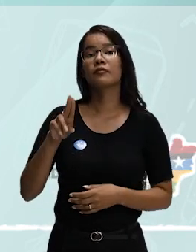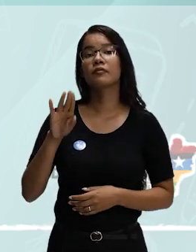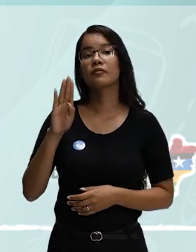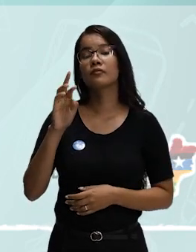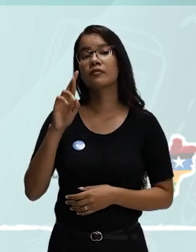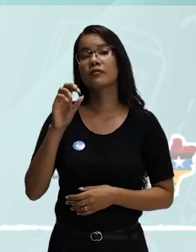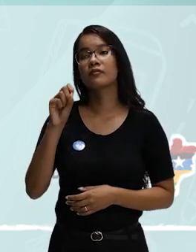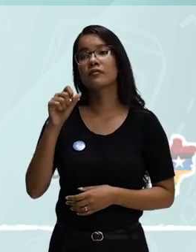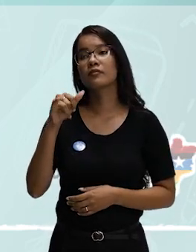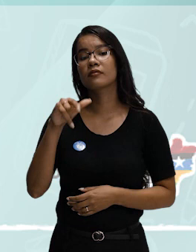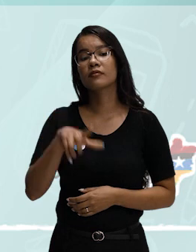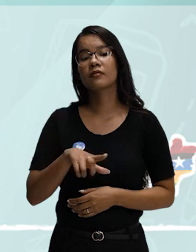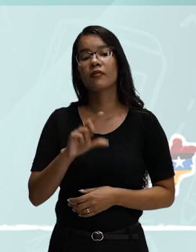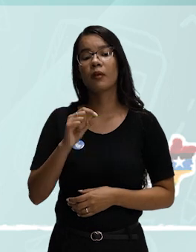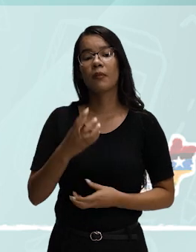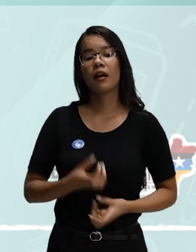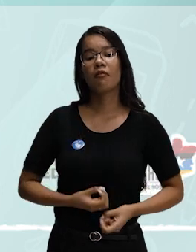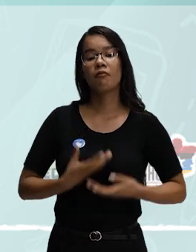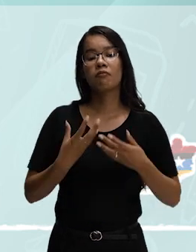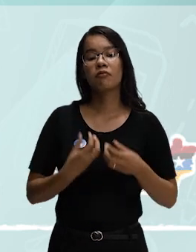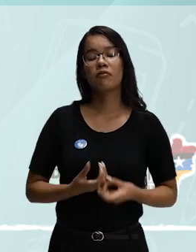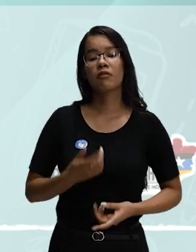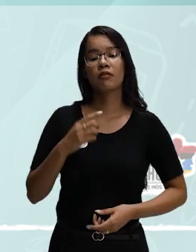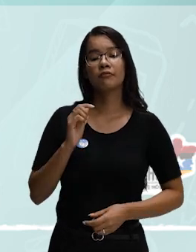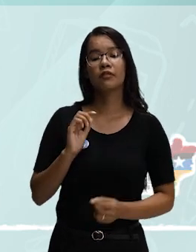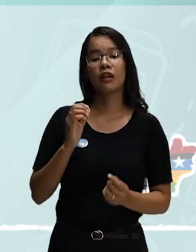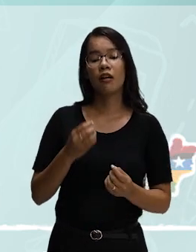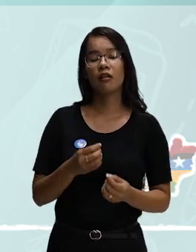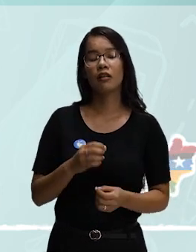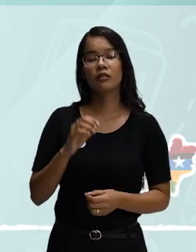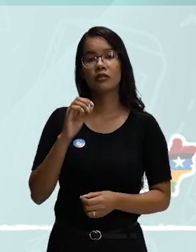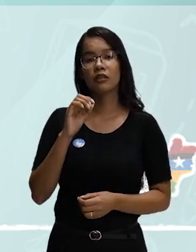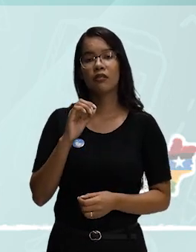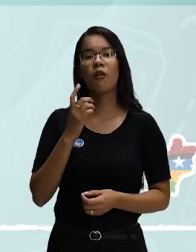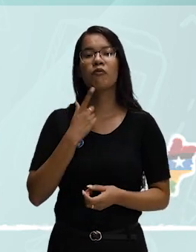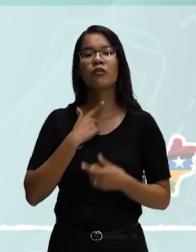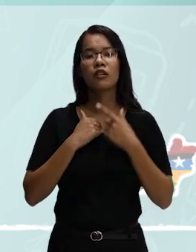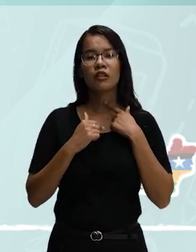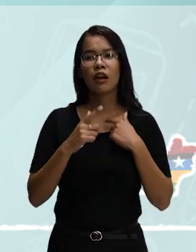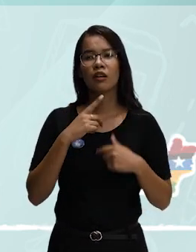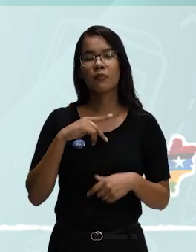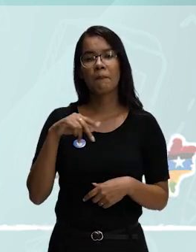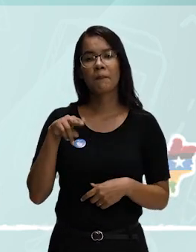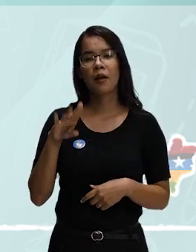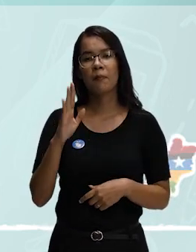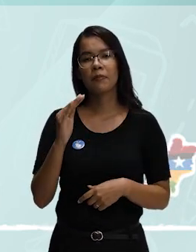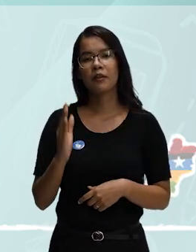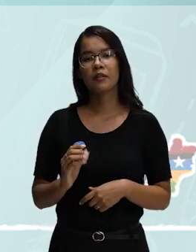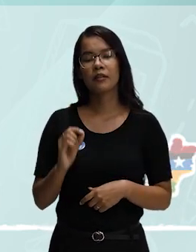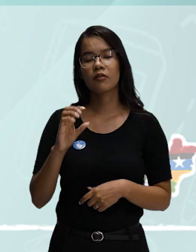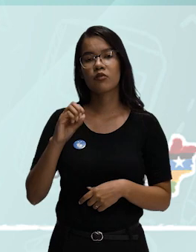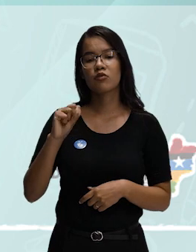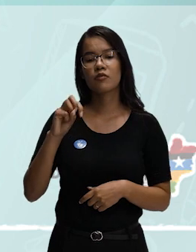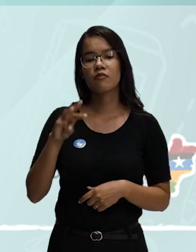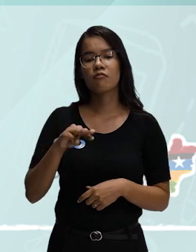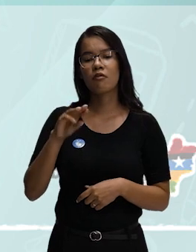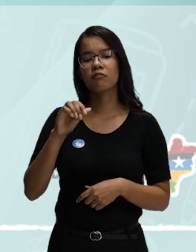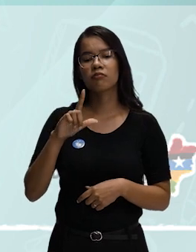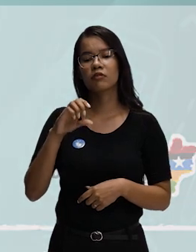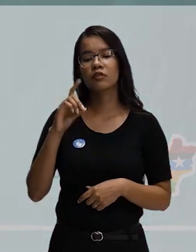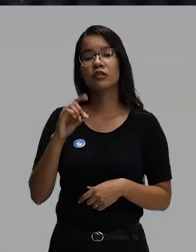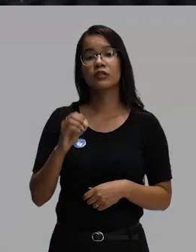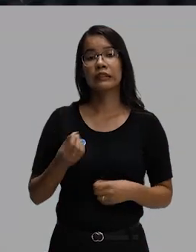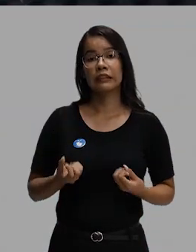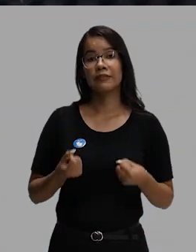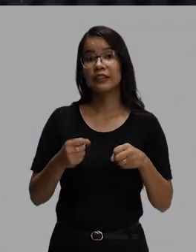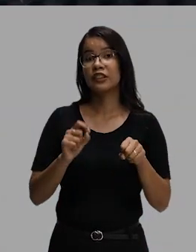Pau-Brasil. Este movimento é uma reação às intenções primitivistas do Pau-Brasil que o Oswald de Andrade defendia. Então, está